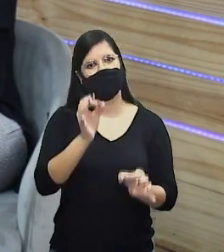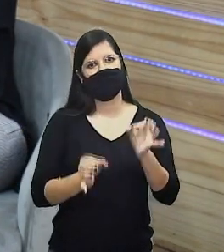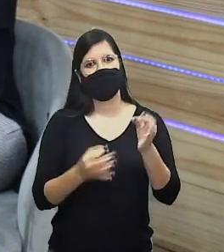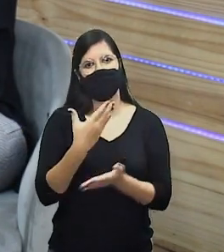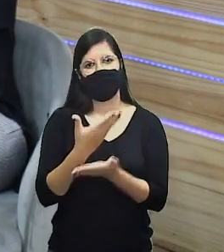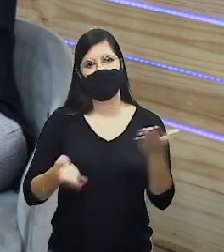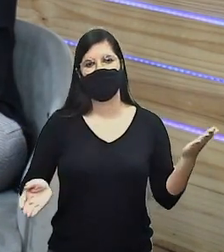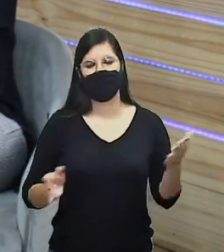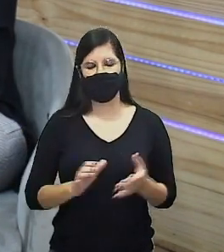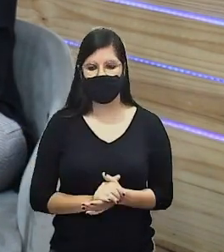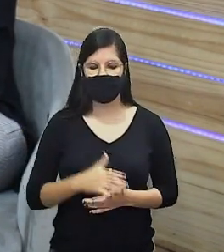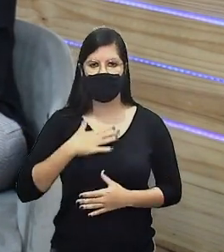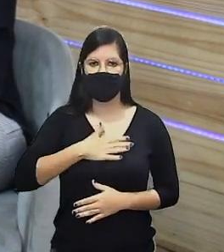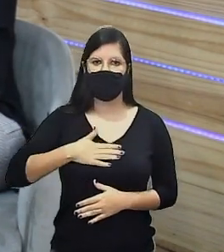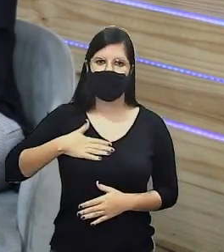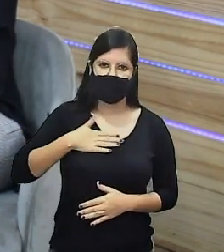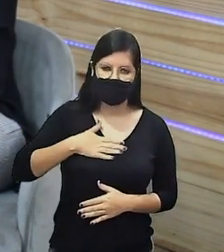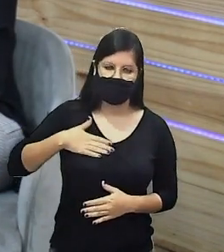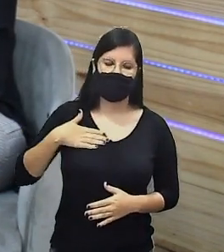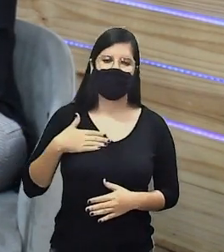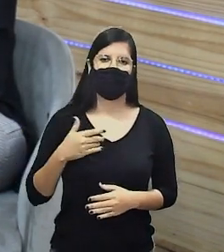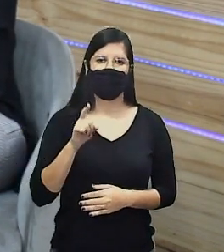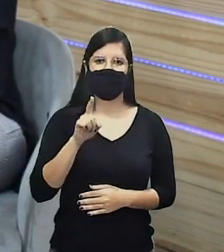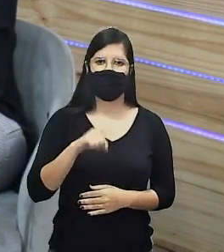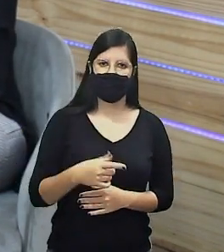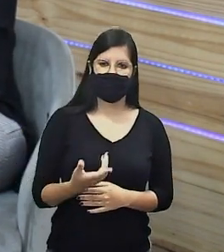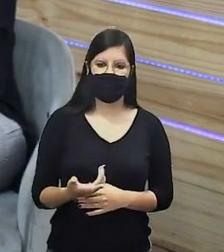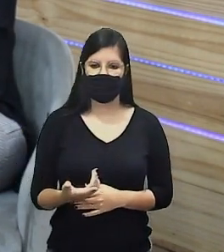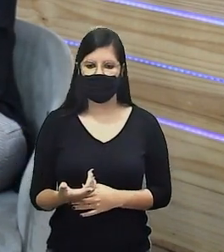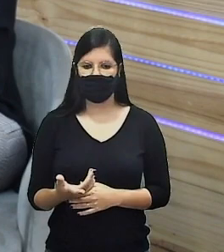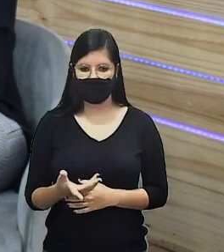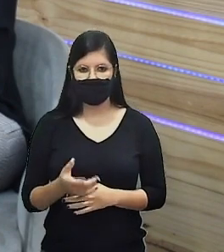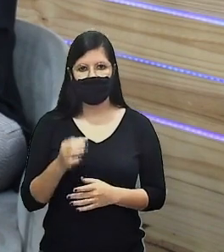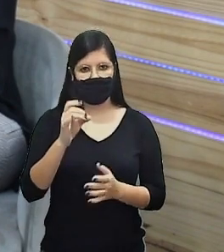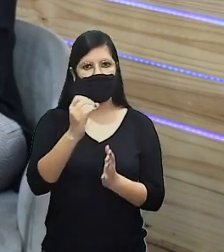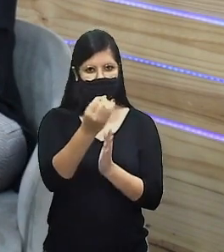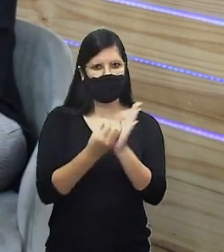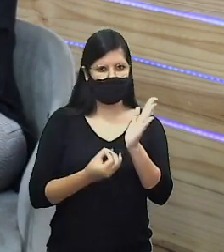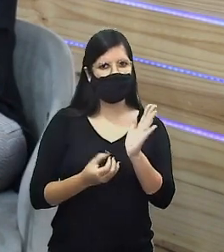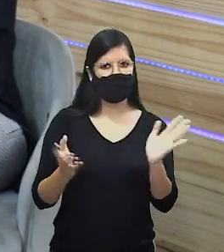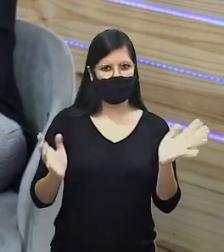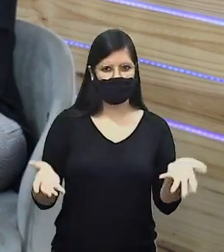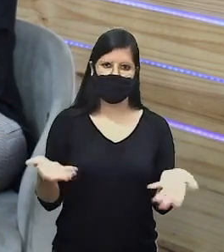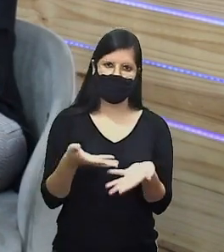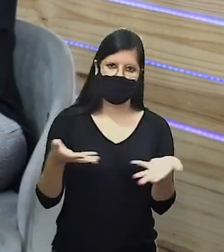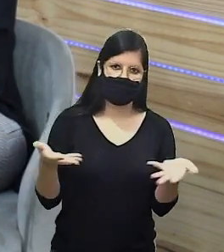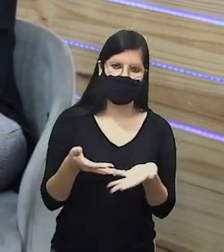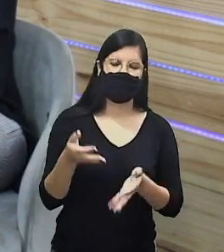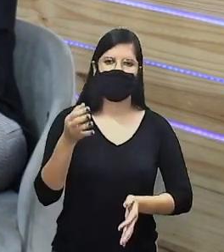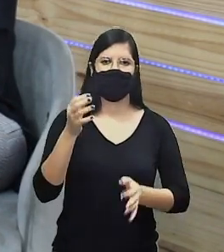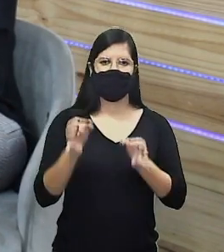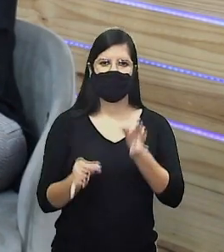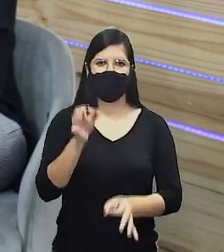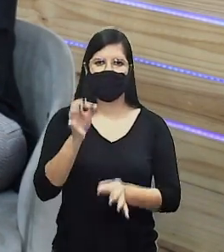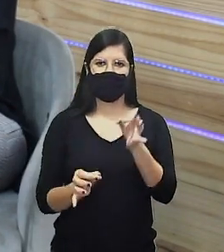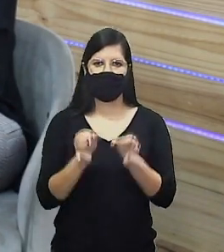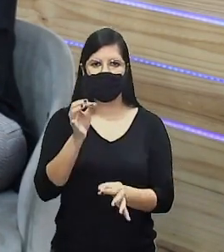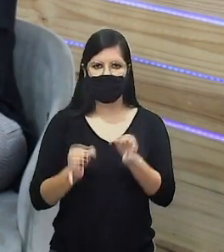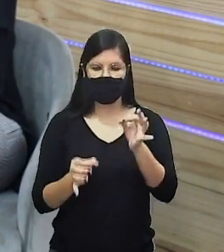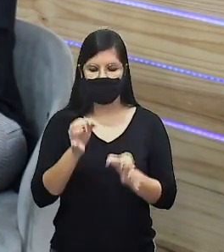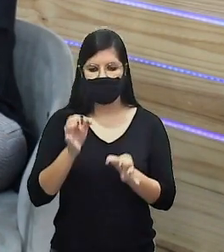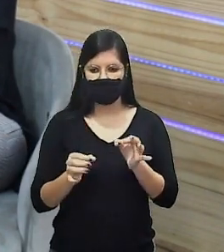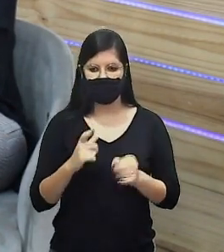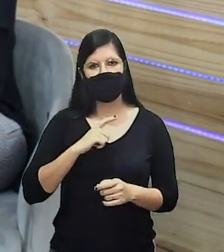derrotado. Então, o prazer da punição, né, acontecia oficialmente. Hoje, as formas de punir, de vigilância e